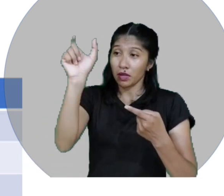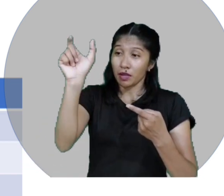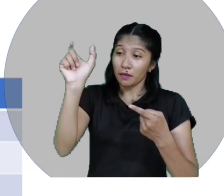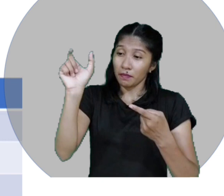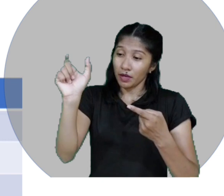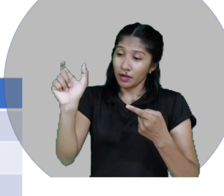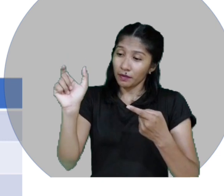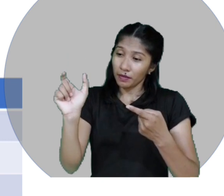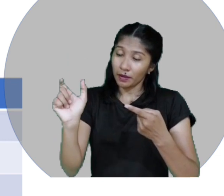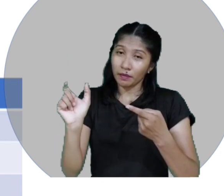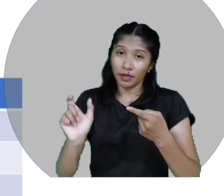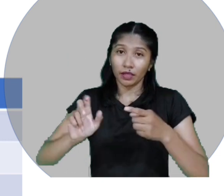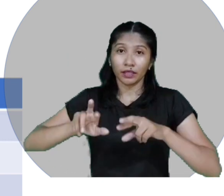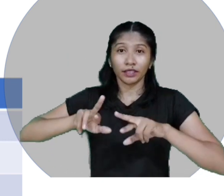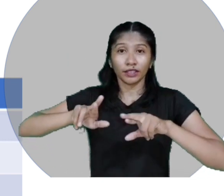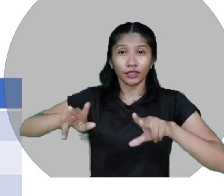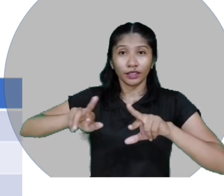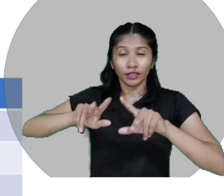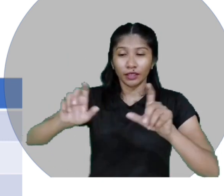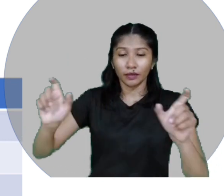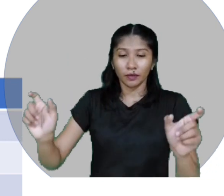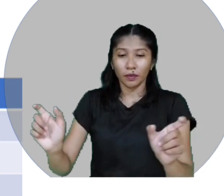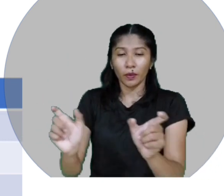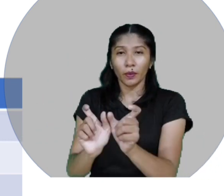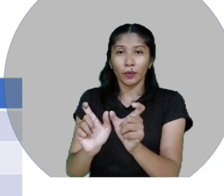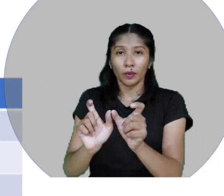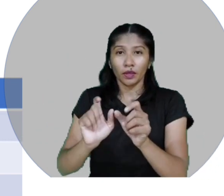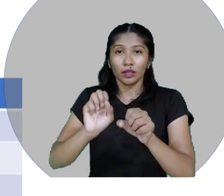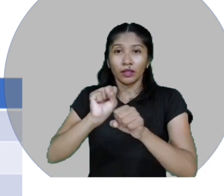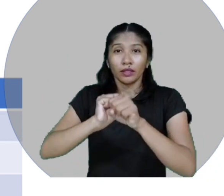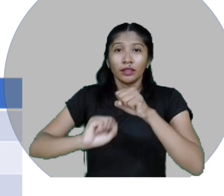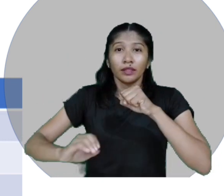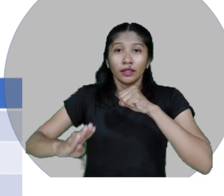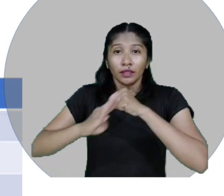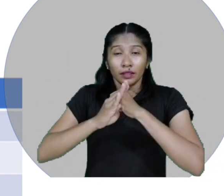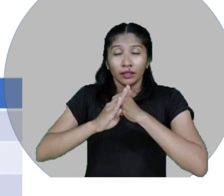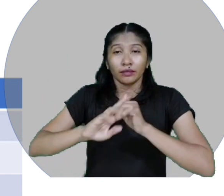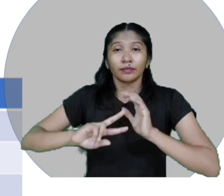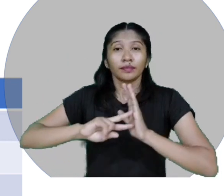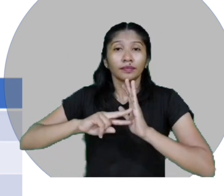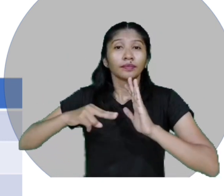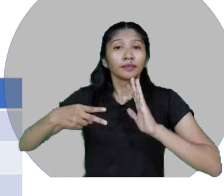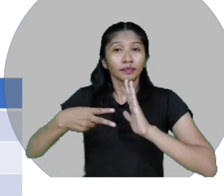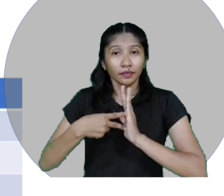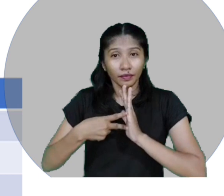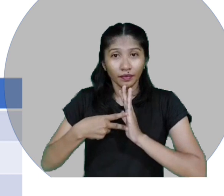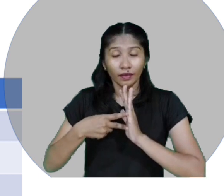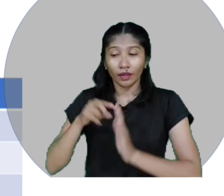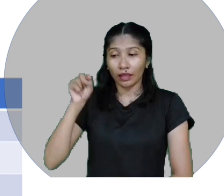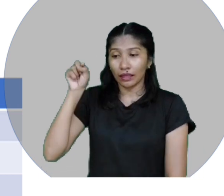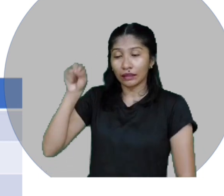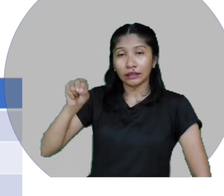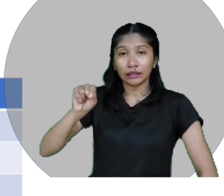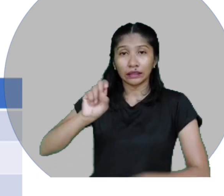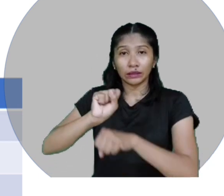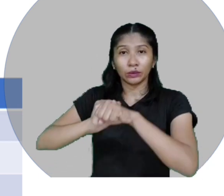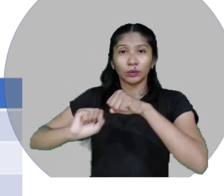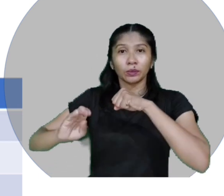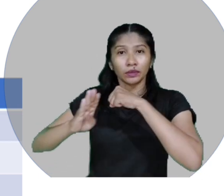palavras distintas, formando um único substantivo. Então, significa dizer que este substantivo